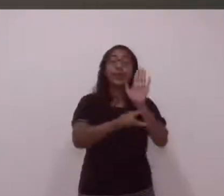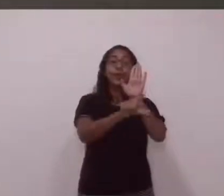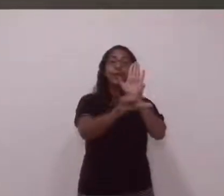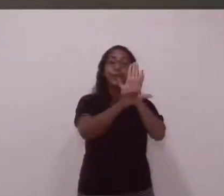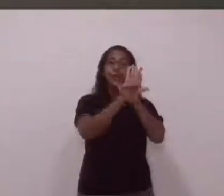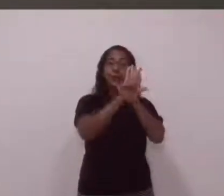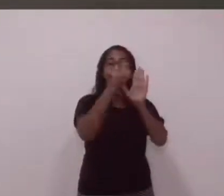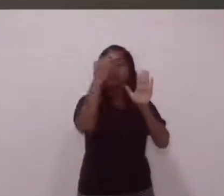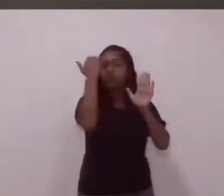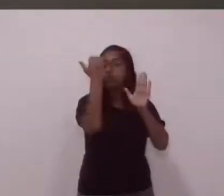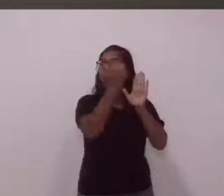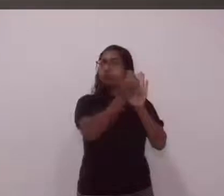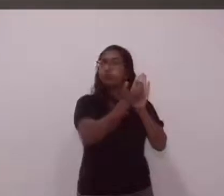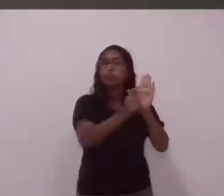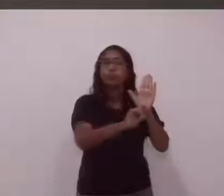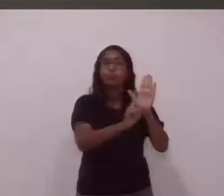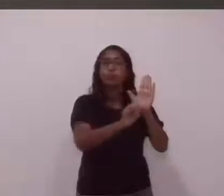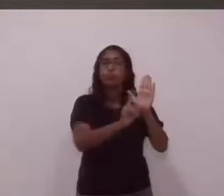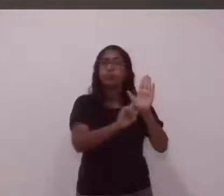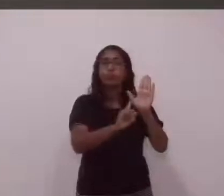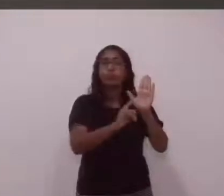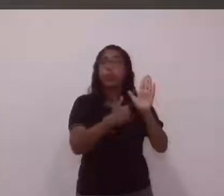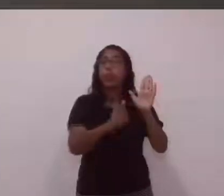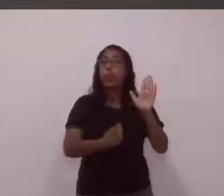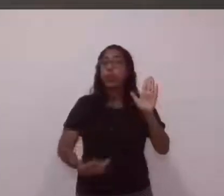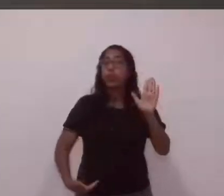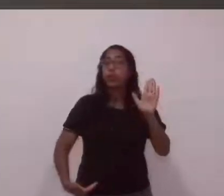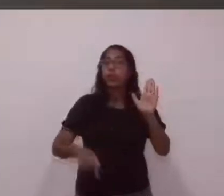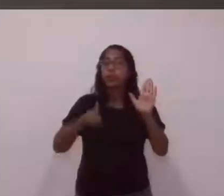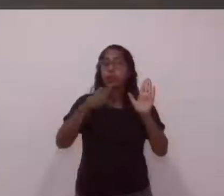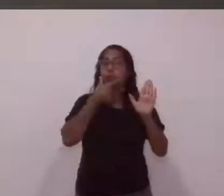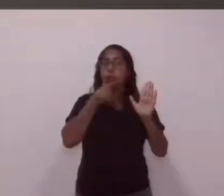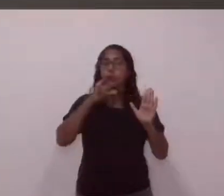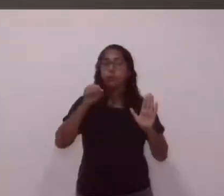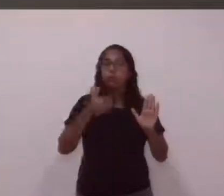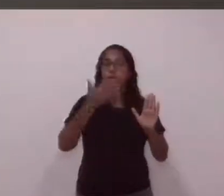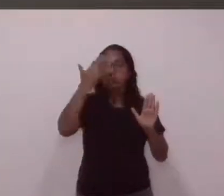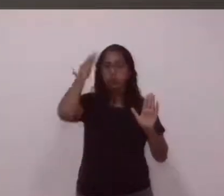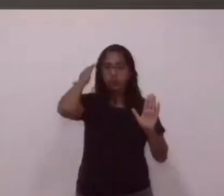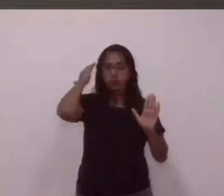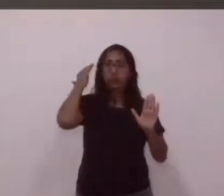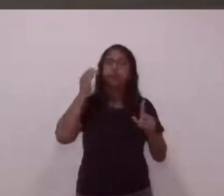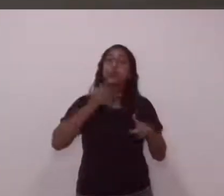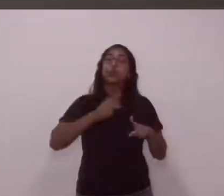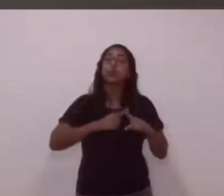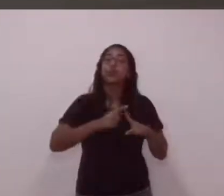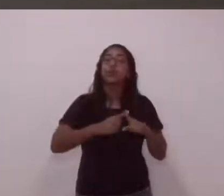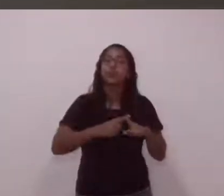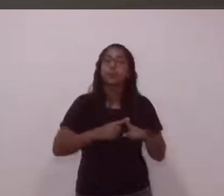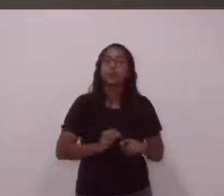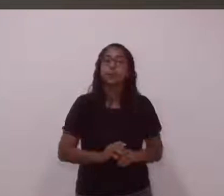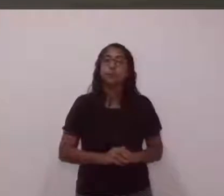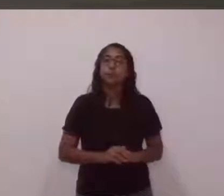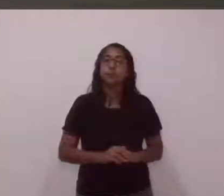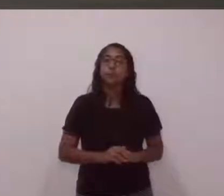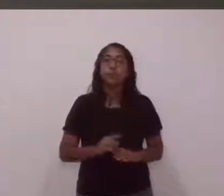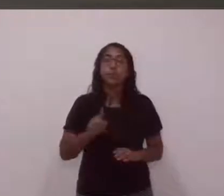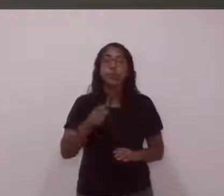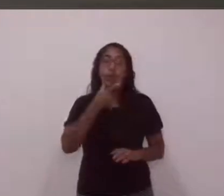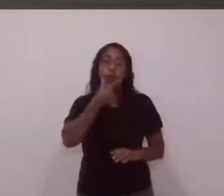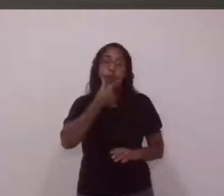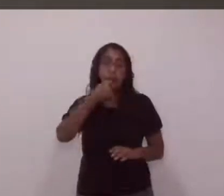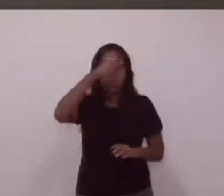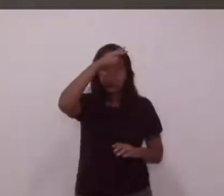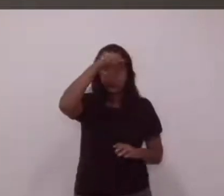pelo governo Jaime Cruz né porque ele efetivamente não